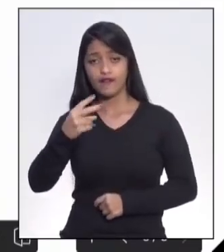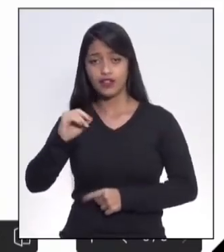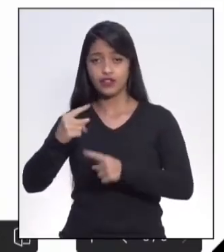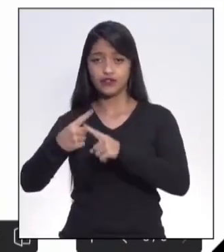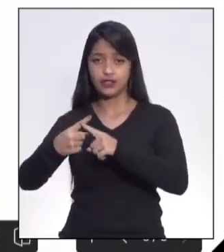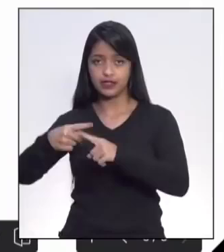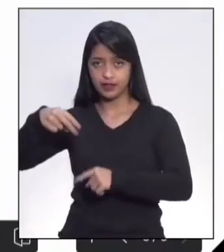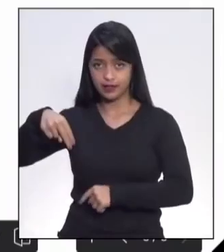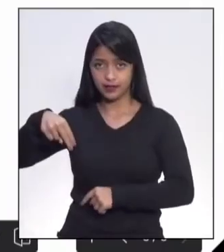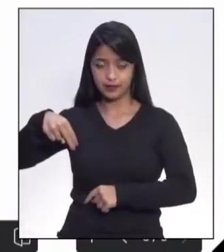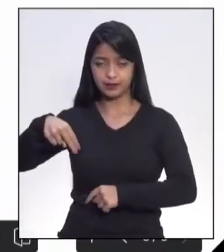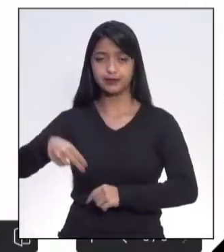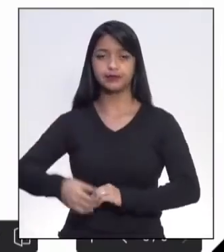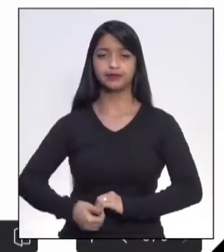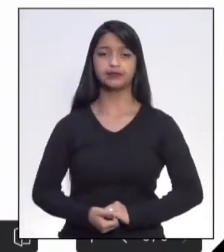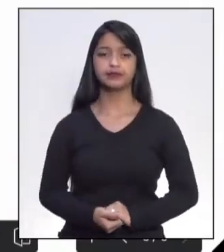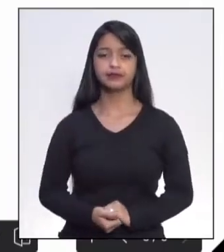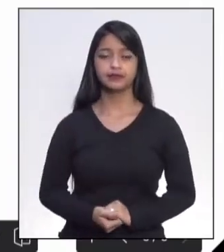n.